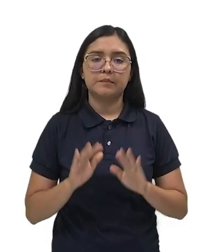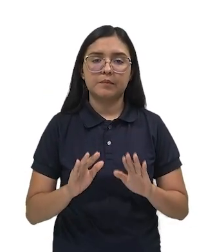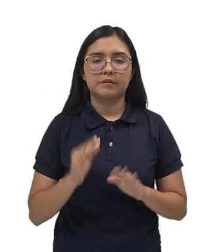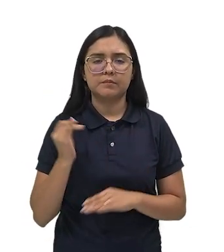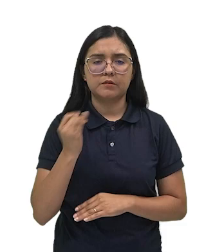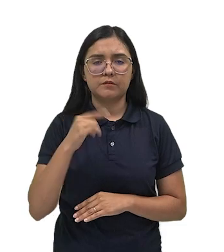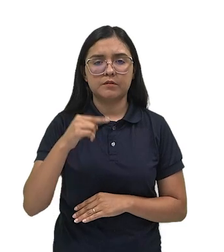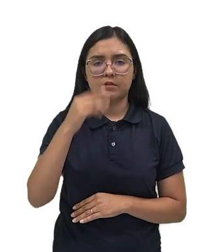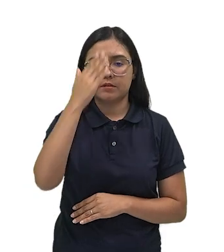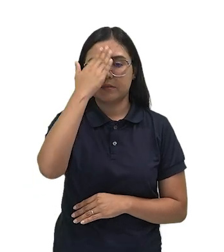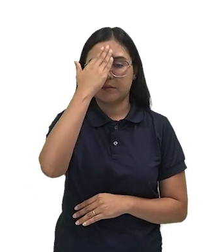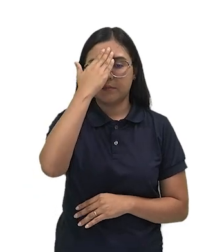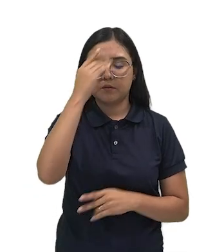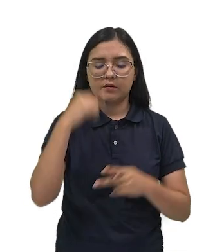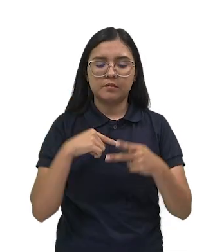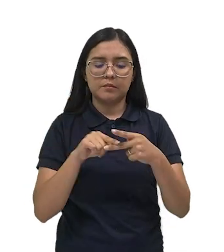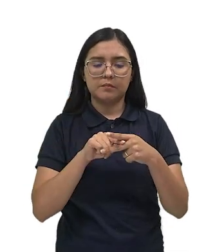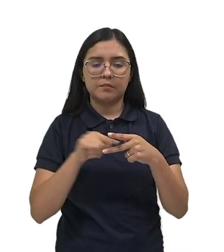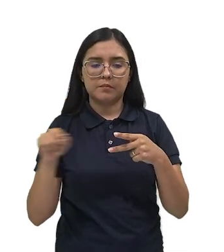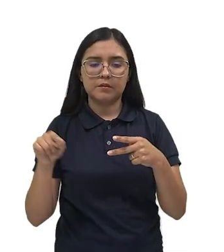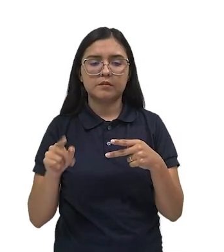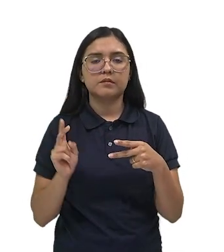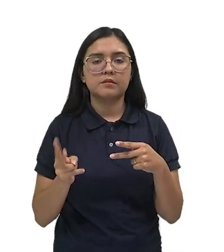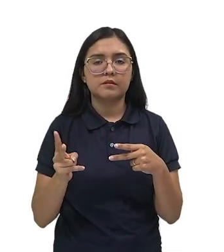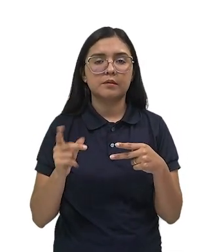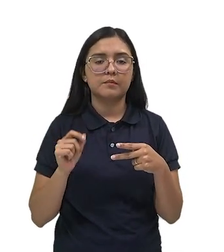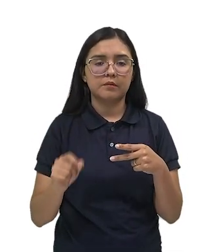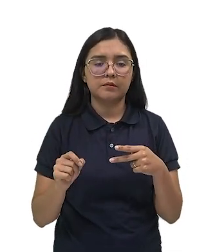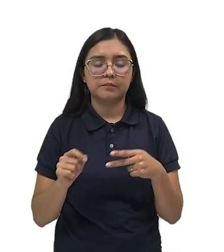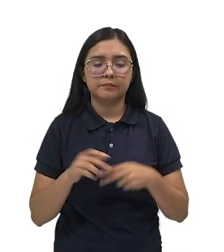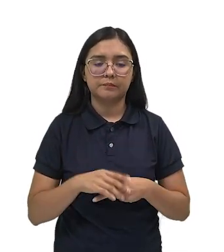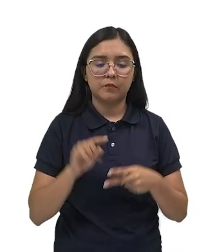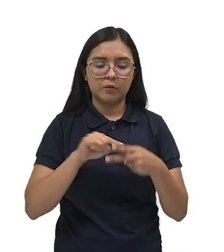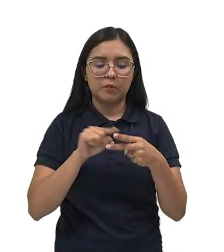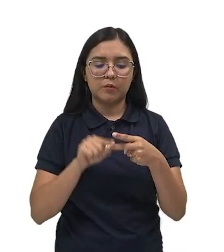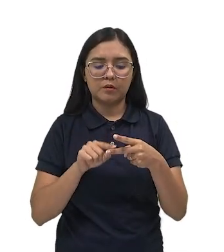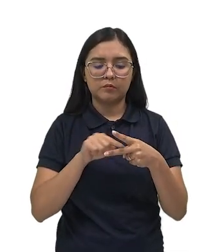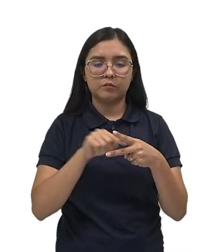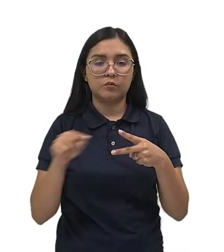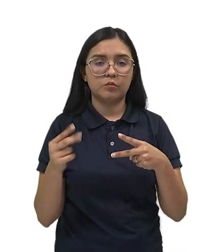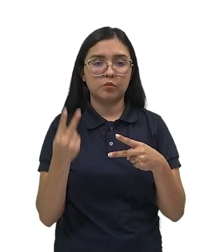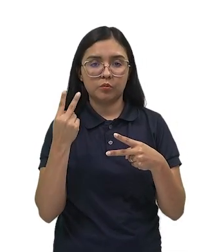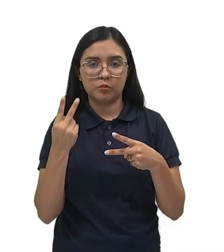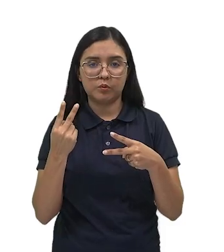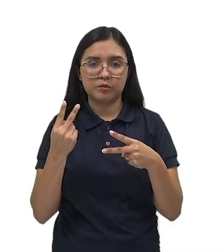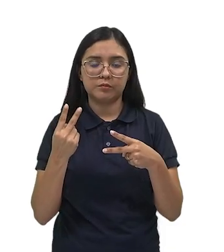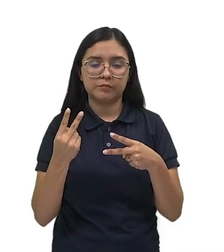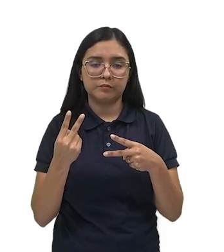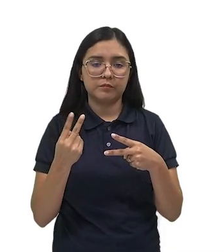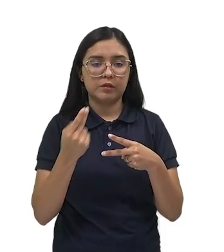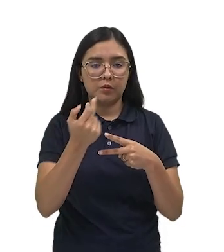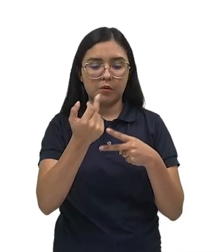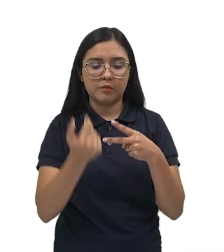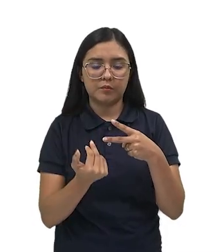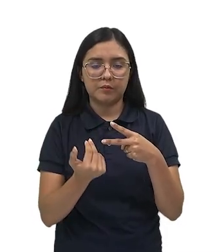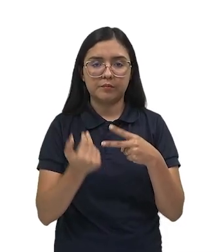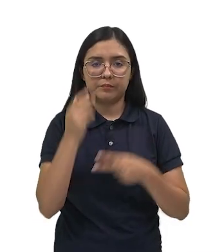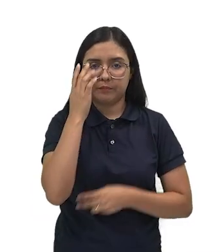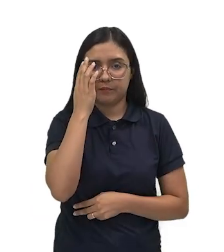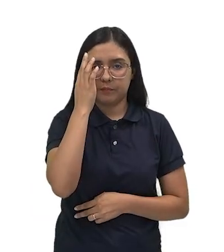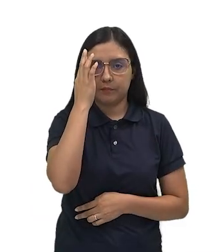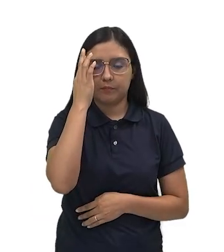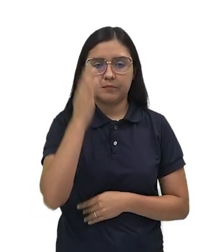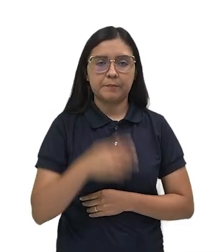que você saiba que a bissetriz, ela sempre vai cortar o ângulo em duas partes iguais. Ou